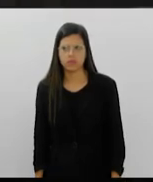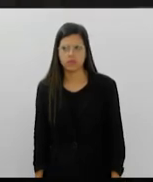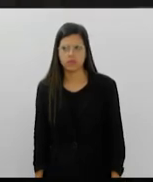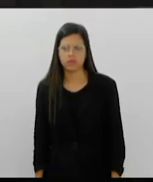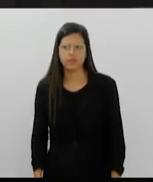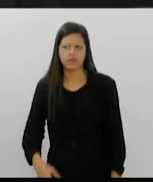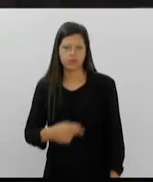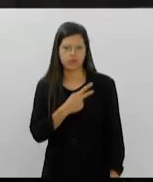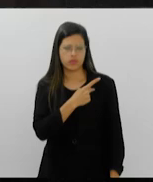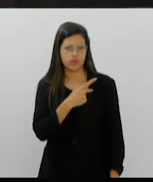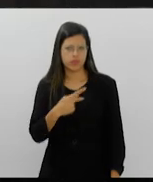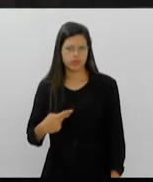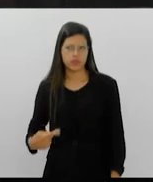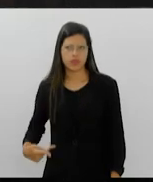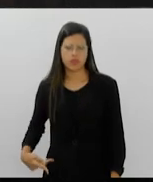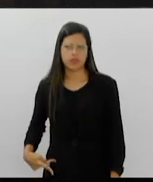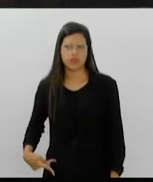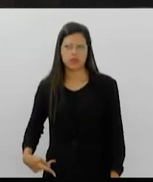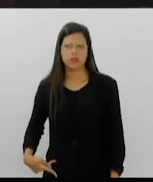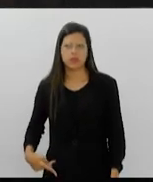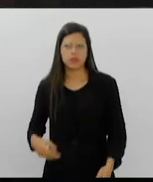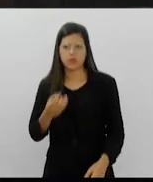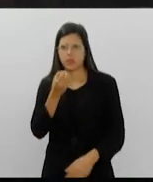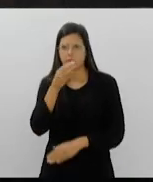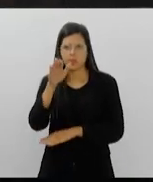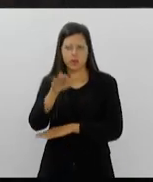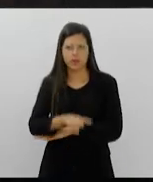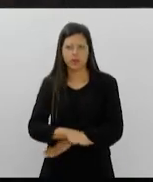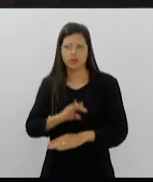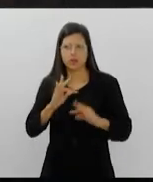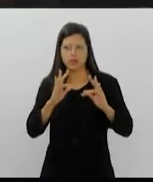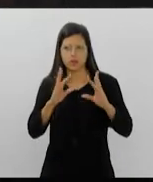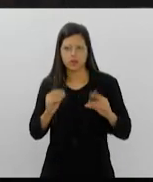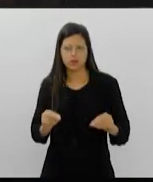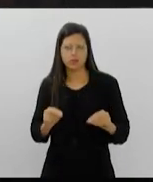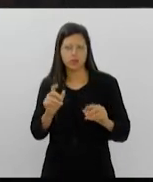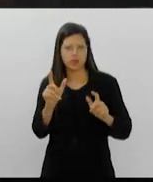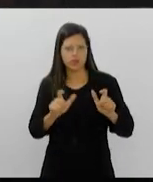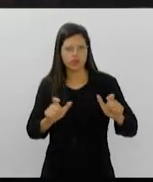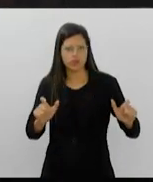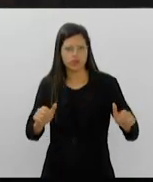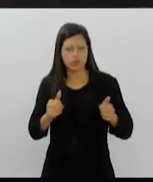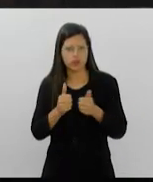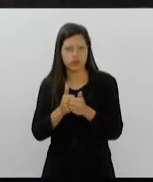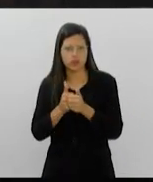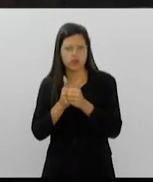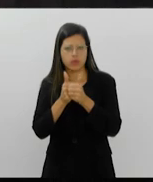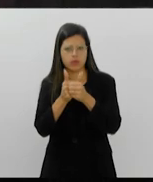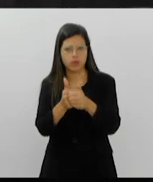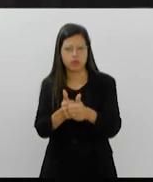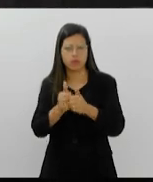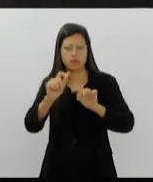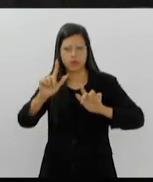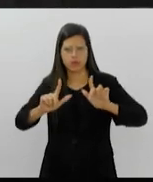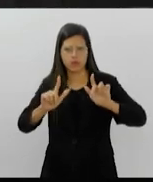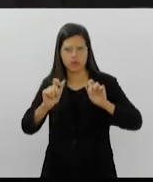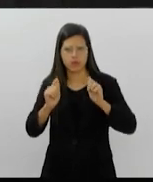Senhor presidente, muito boa tarde a todos, que acompanham a TV